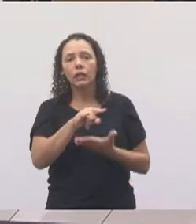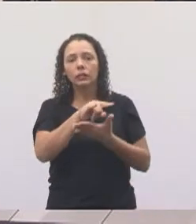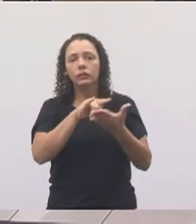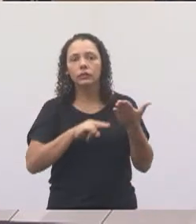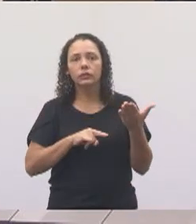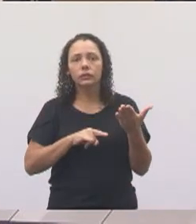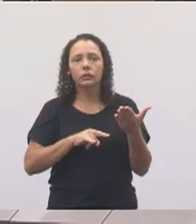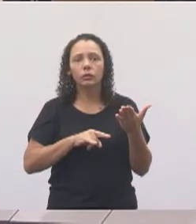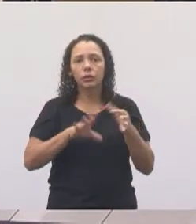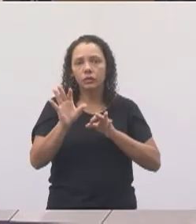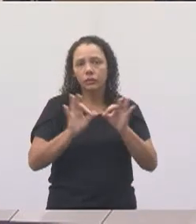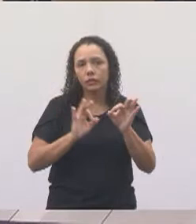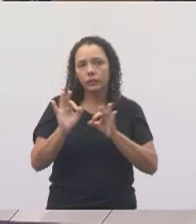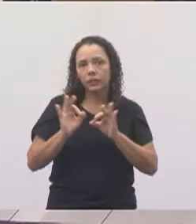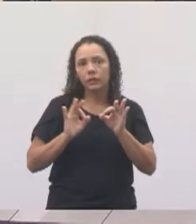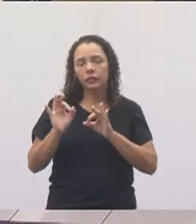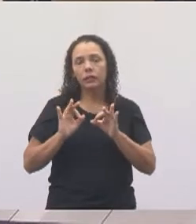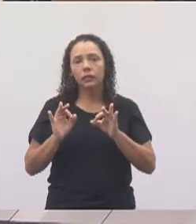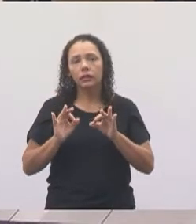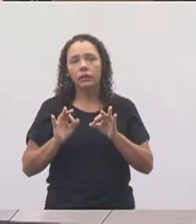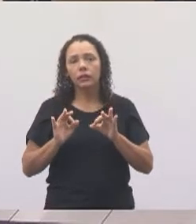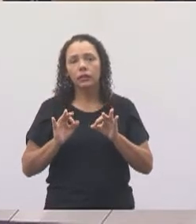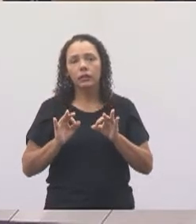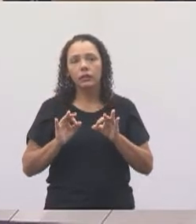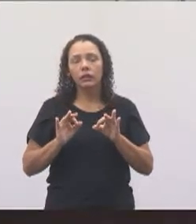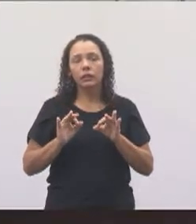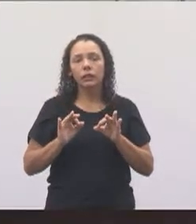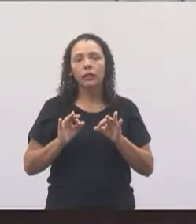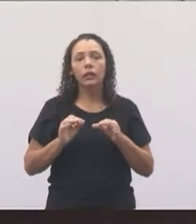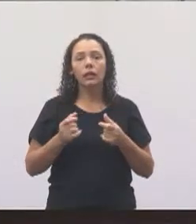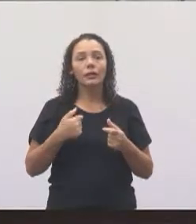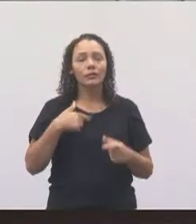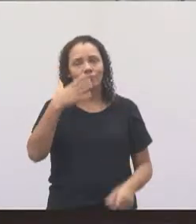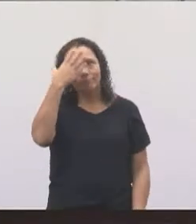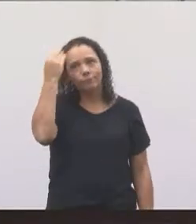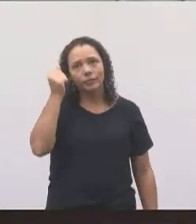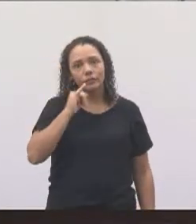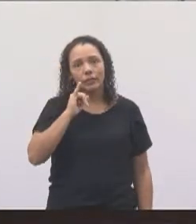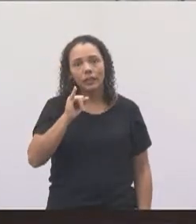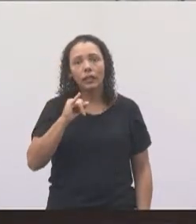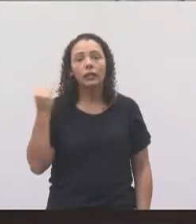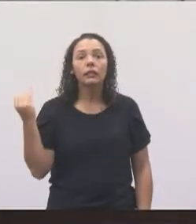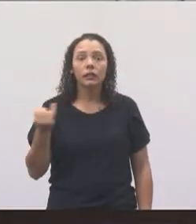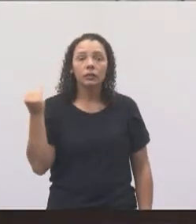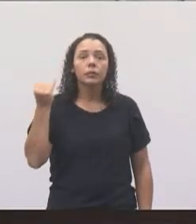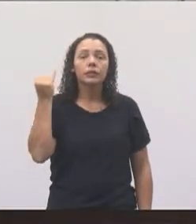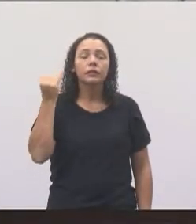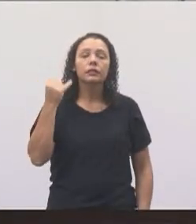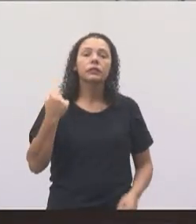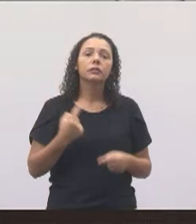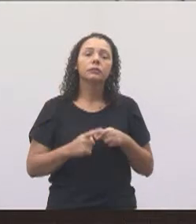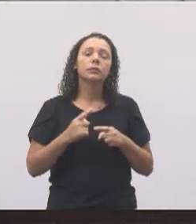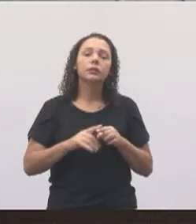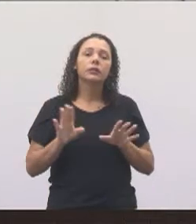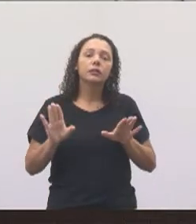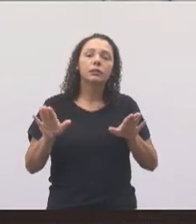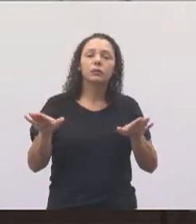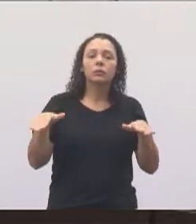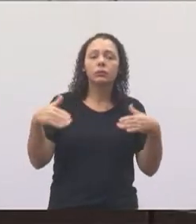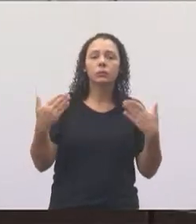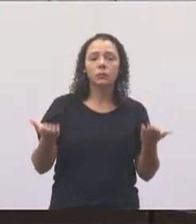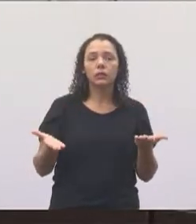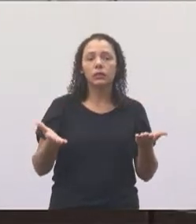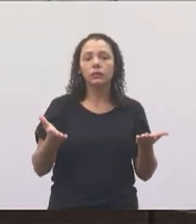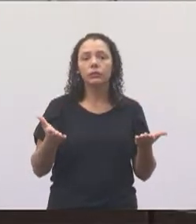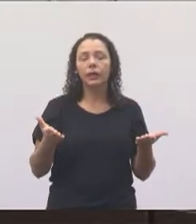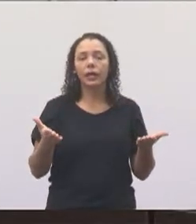regularidade previdenciária e estava na minha anotação, esqueci de falar que é muito importante isso, porque a partir do momento que a